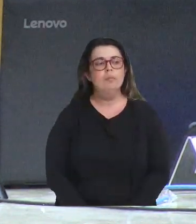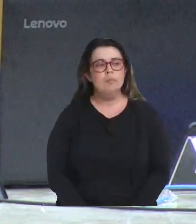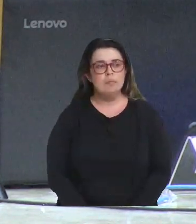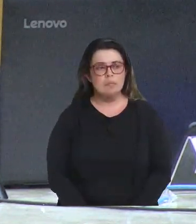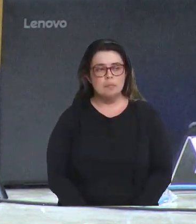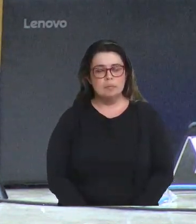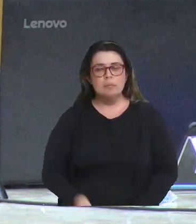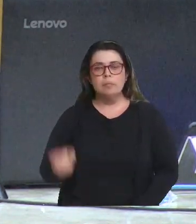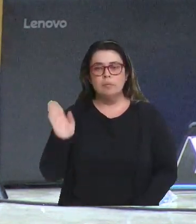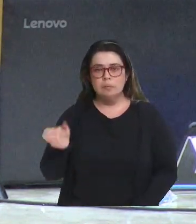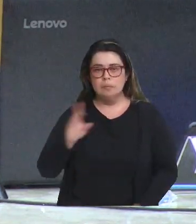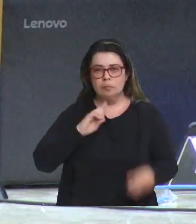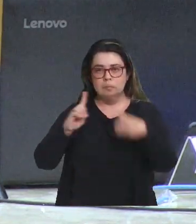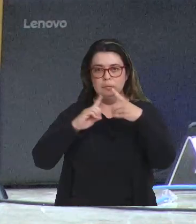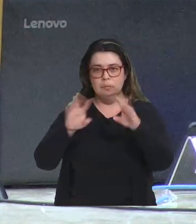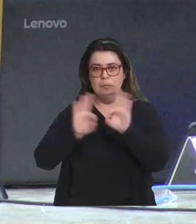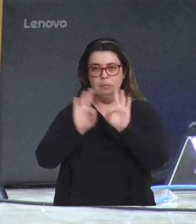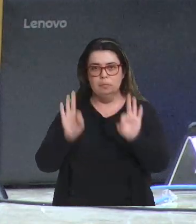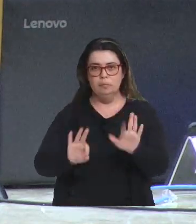Passaremos agora à discussão do projeto de lei